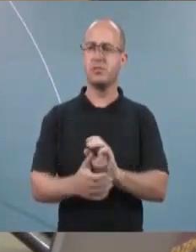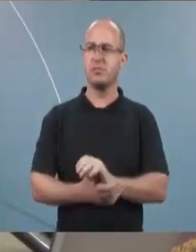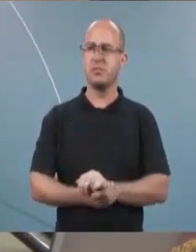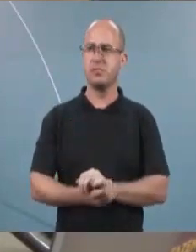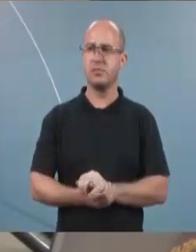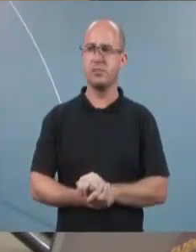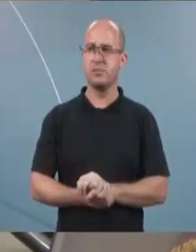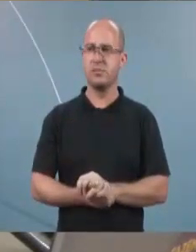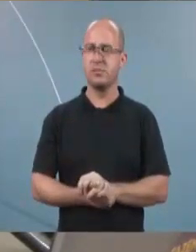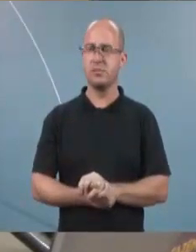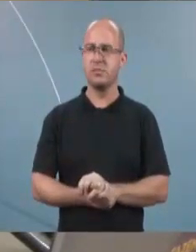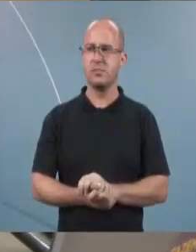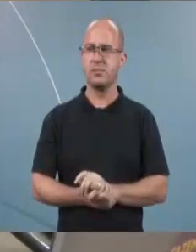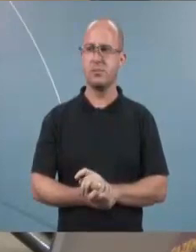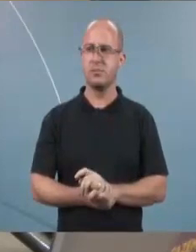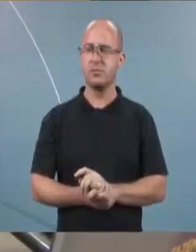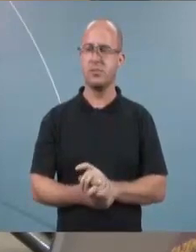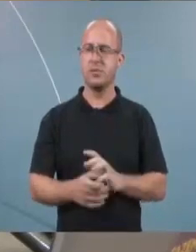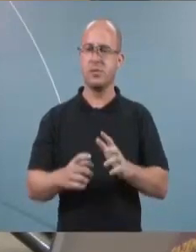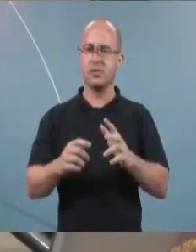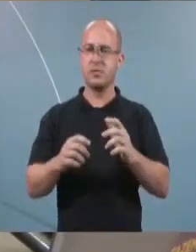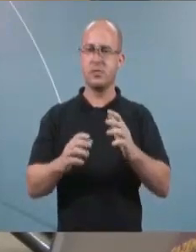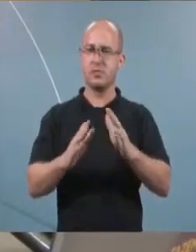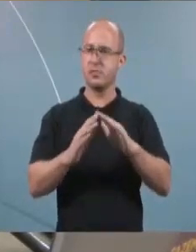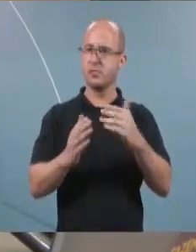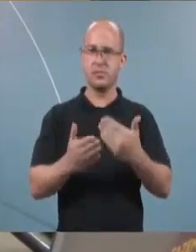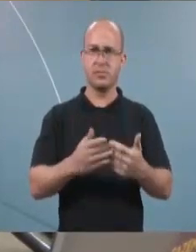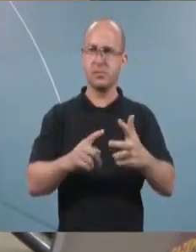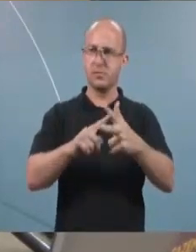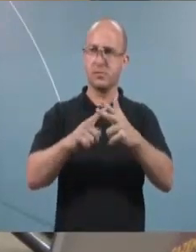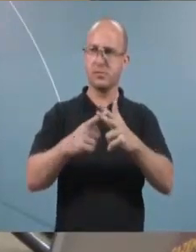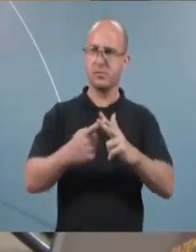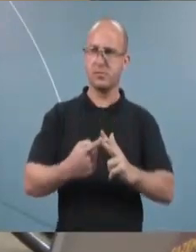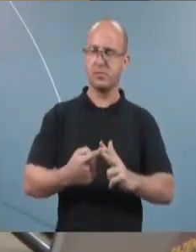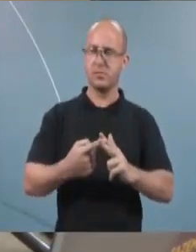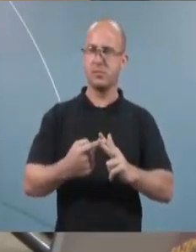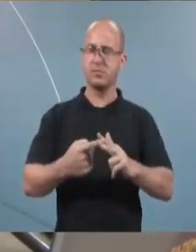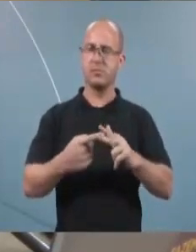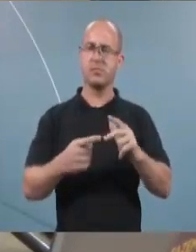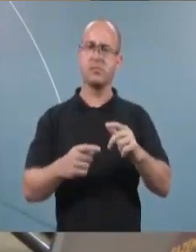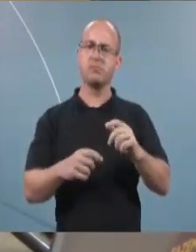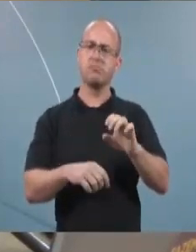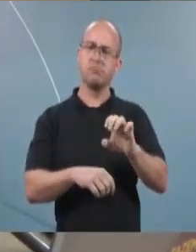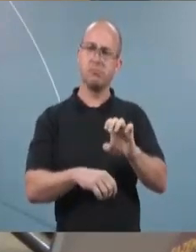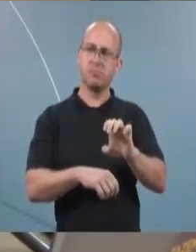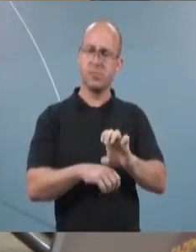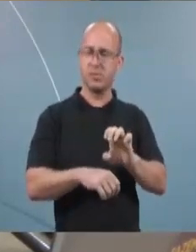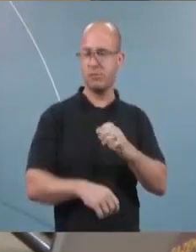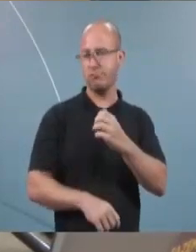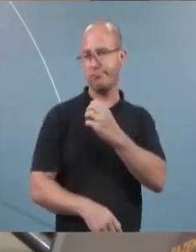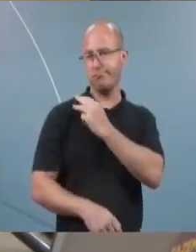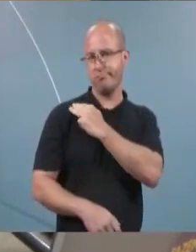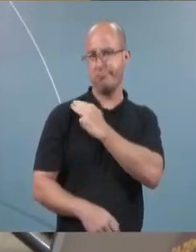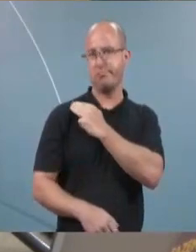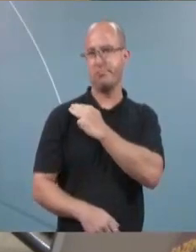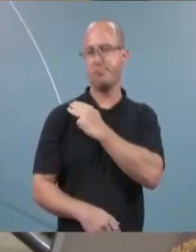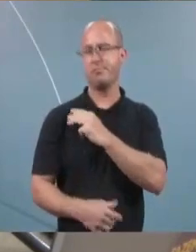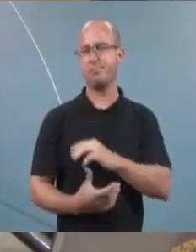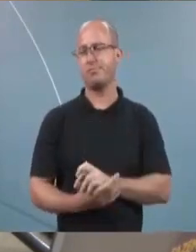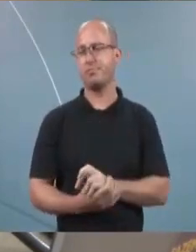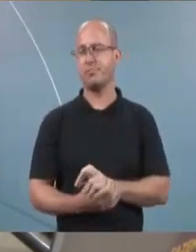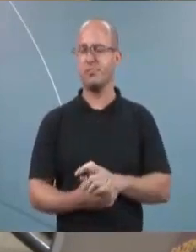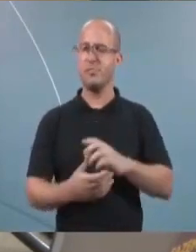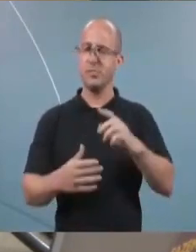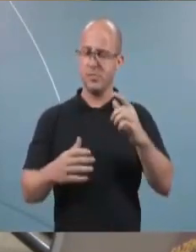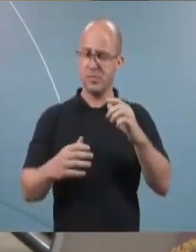situação de reforma de algumas escolas da rede estadual de ensino são Várias